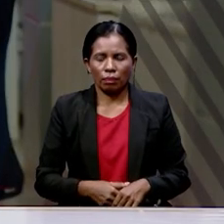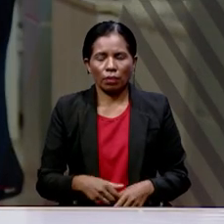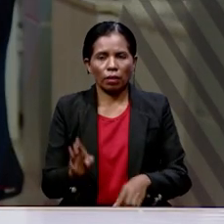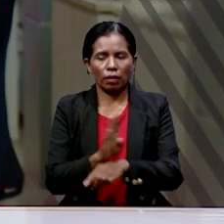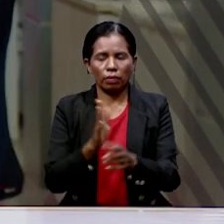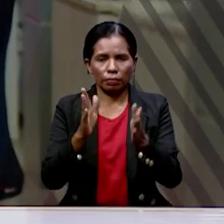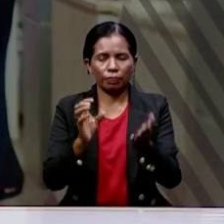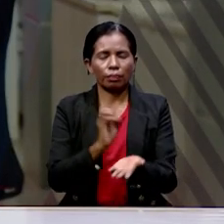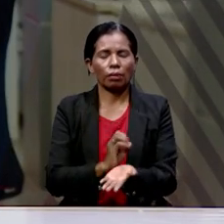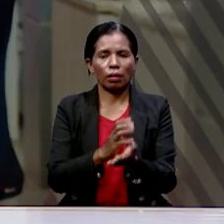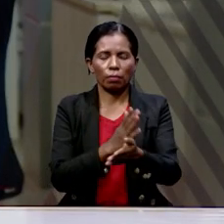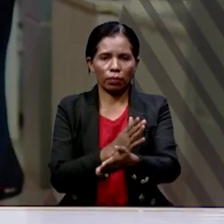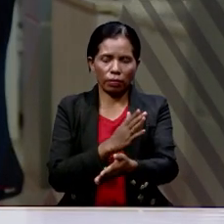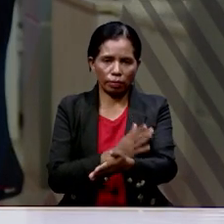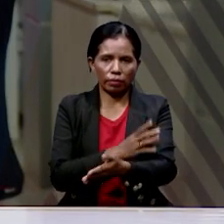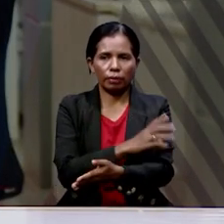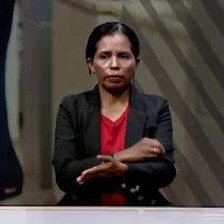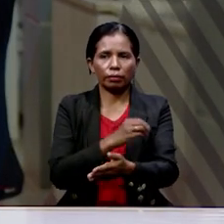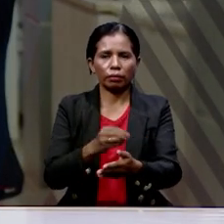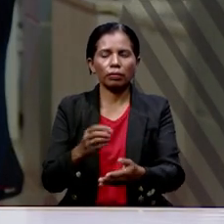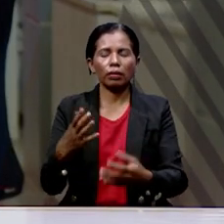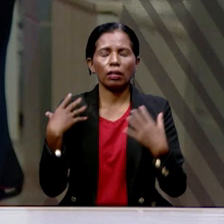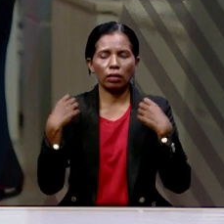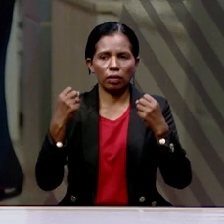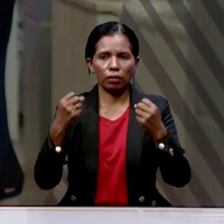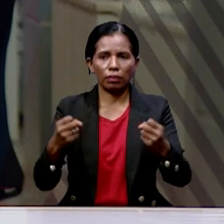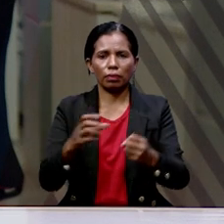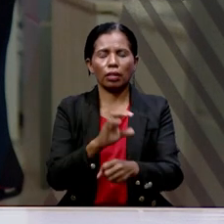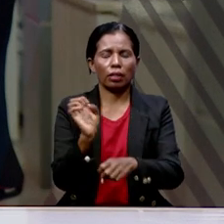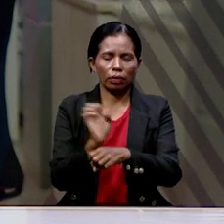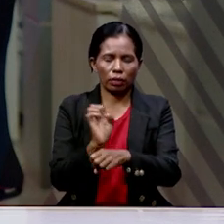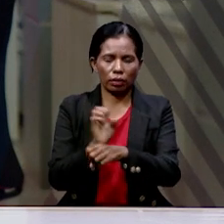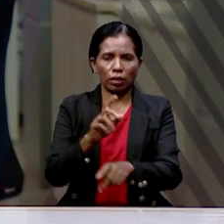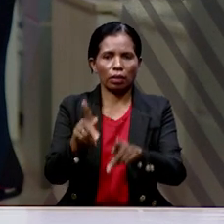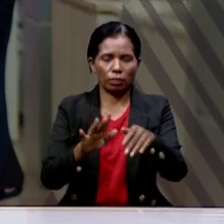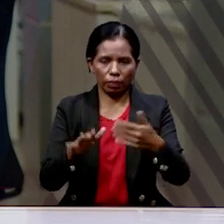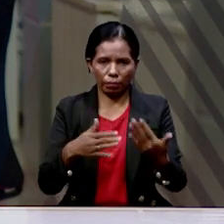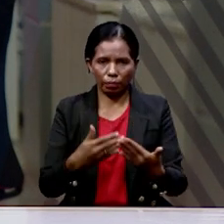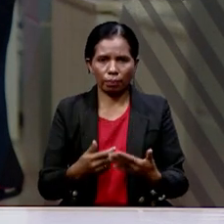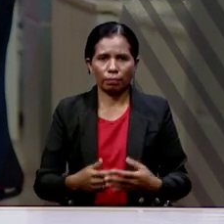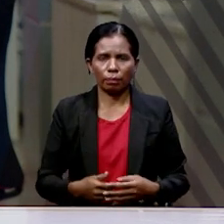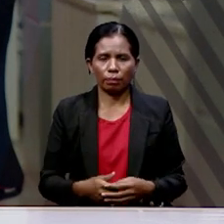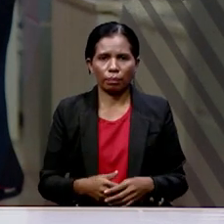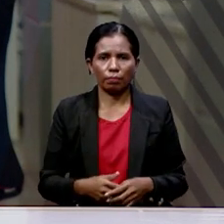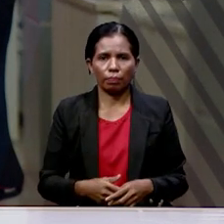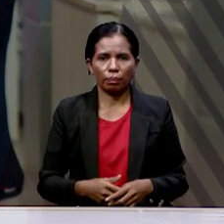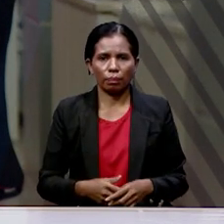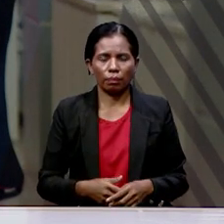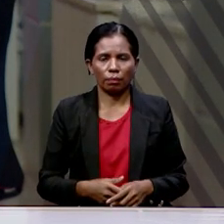Negosiante rewa promove produto lokal hodir forza sustentabilidade ekonomia komunidade.